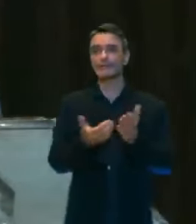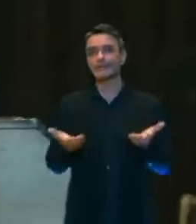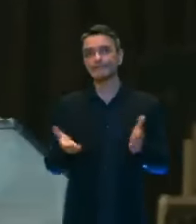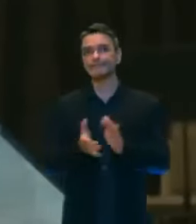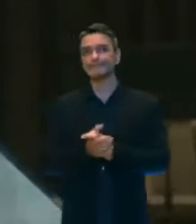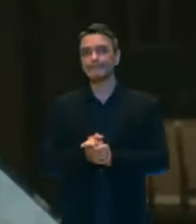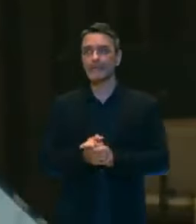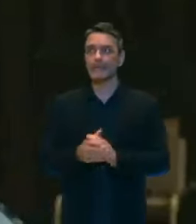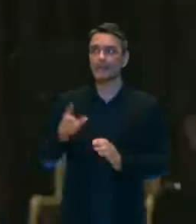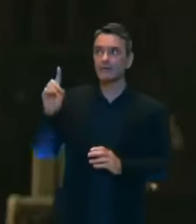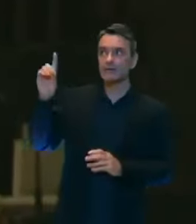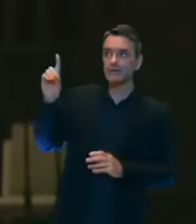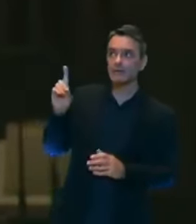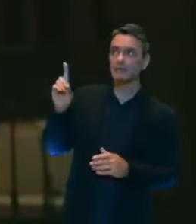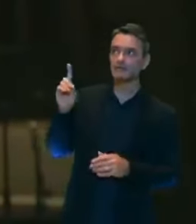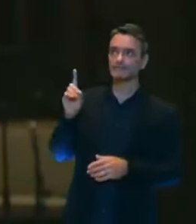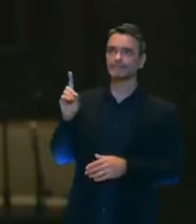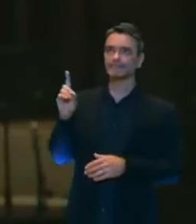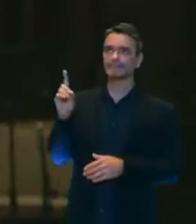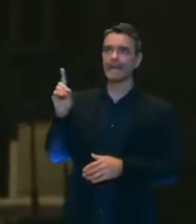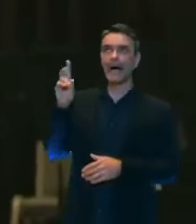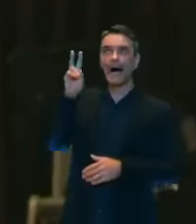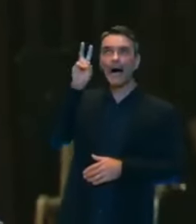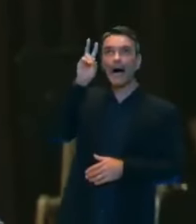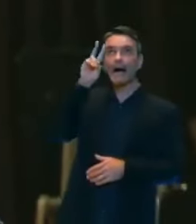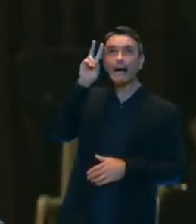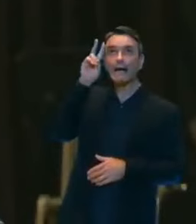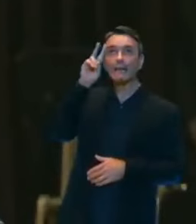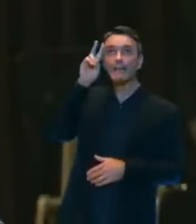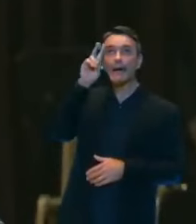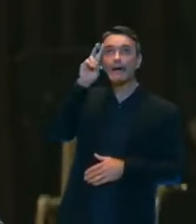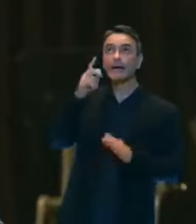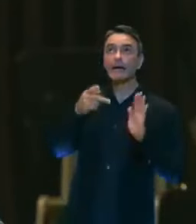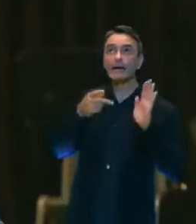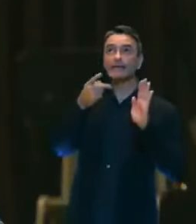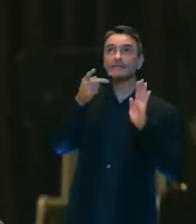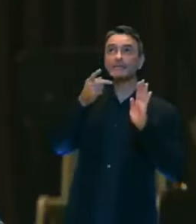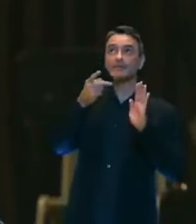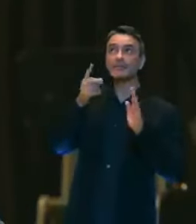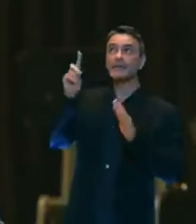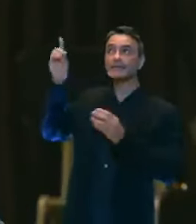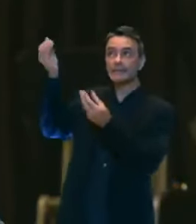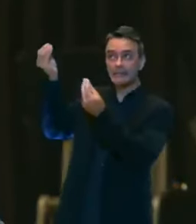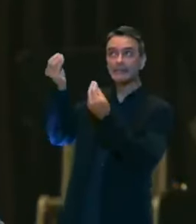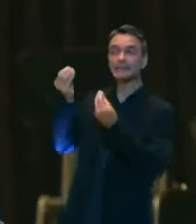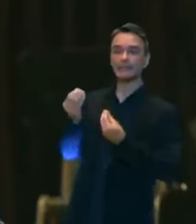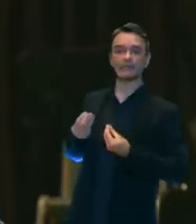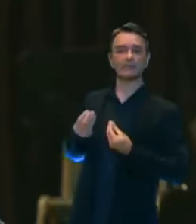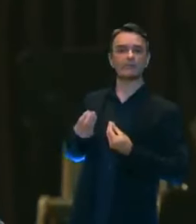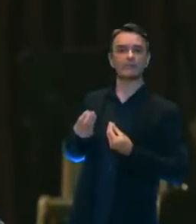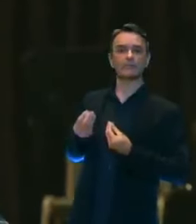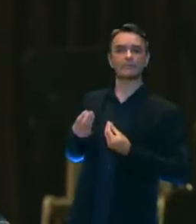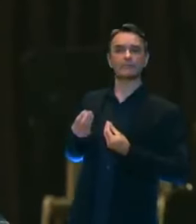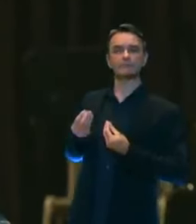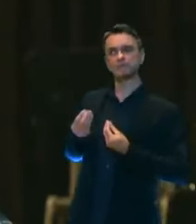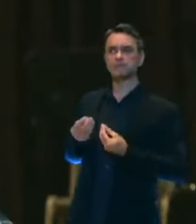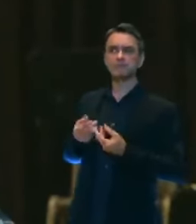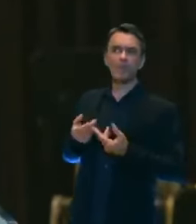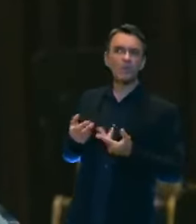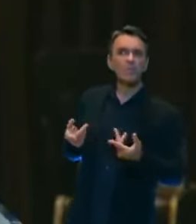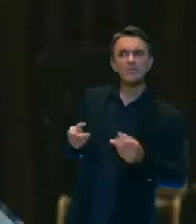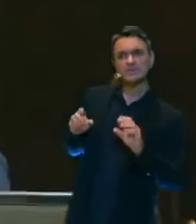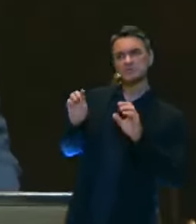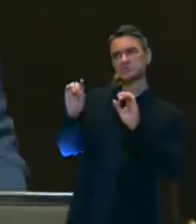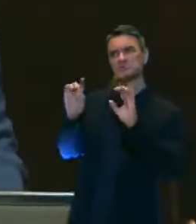Deus está te fazendo lembrar as promessas que ele te deu sobre situações específicas na